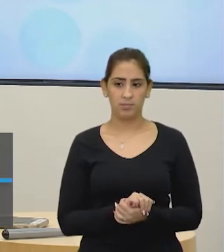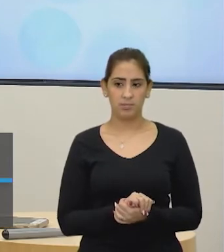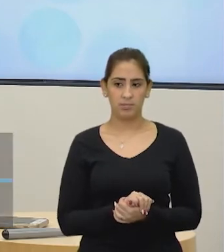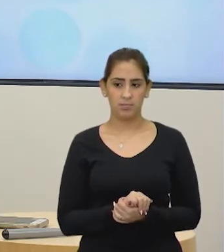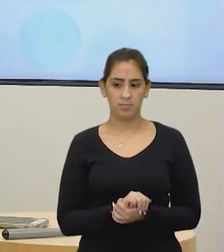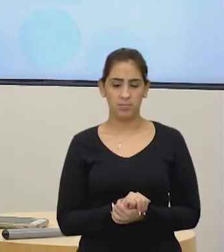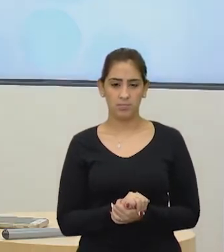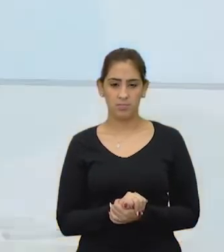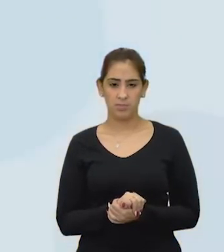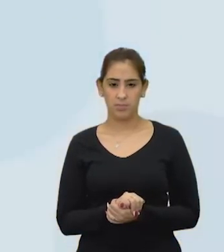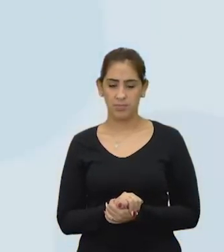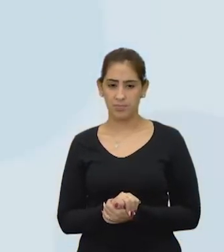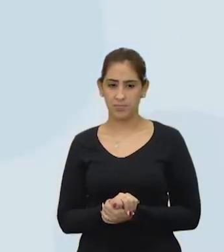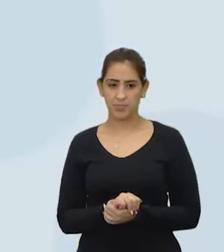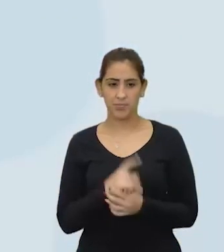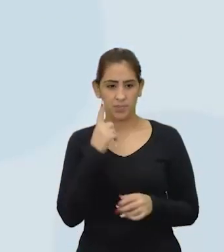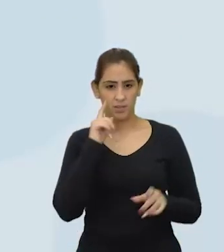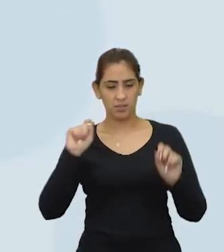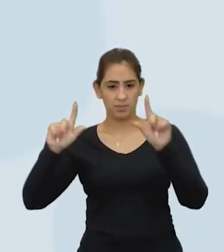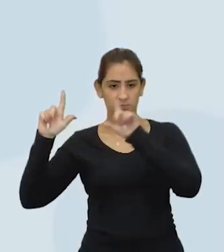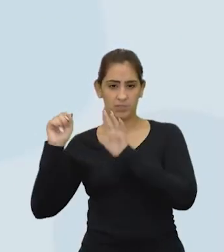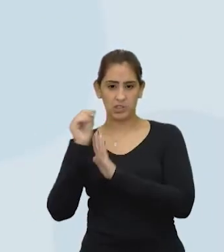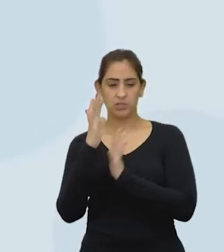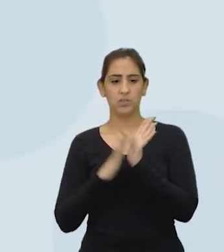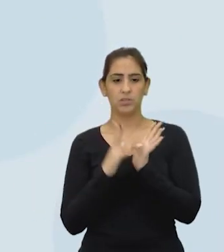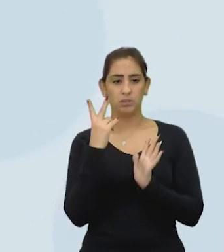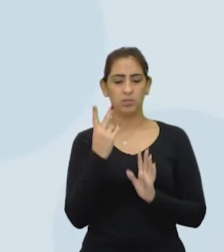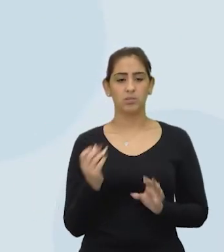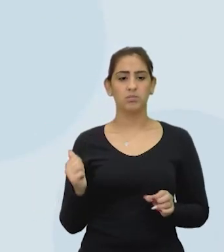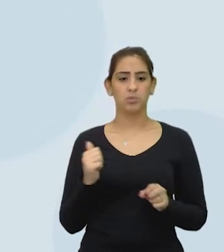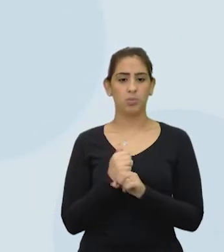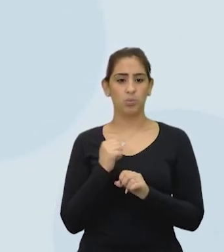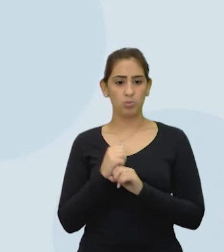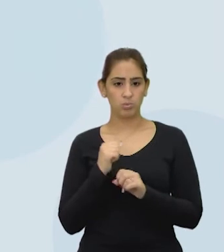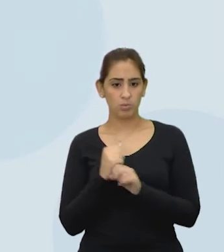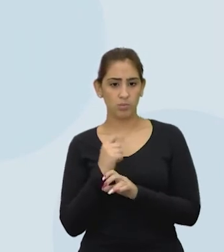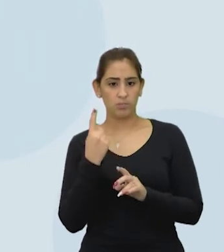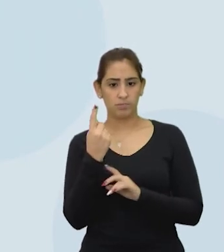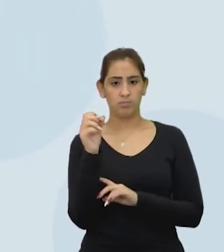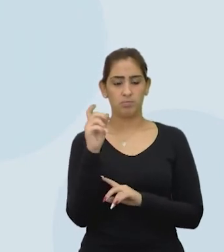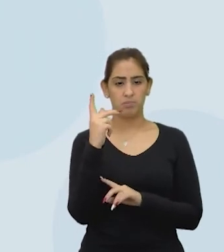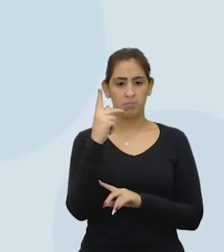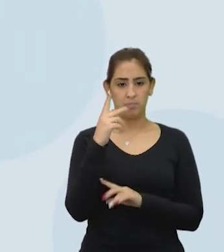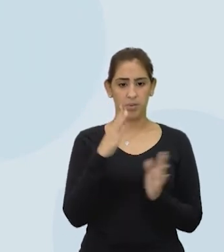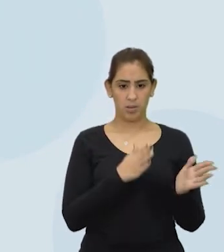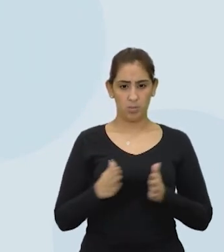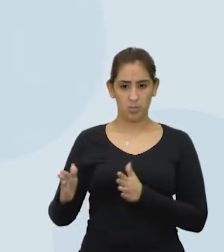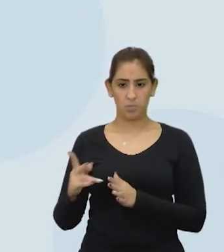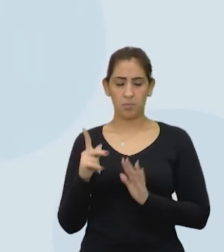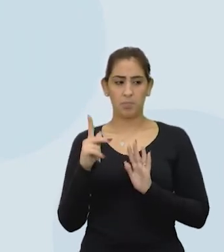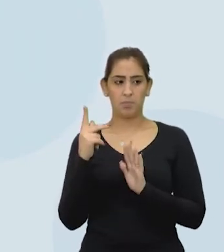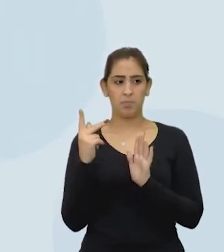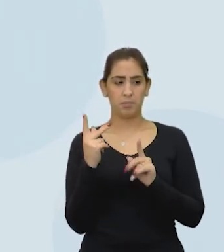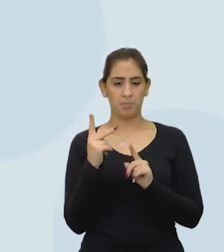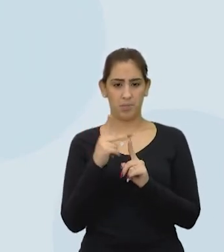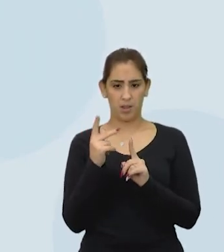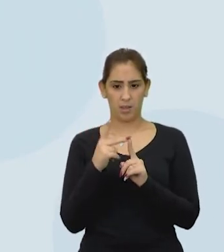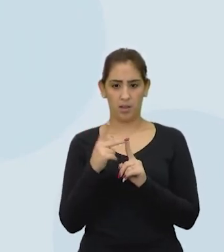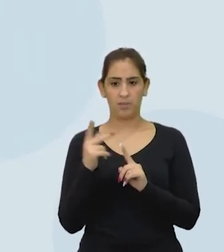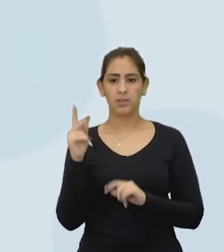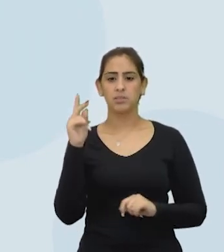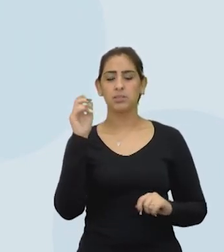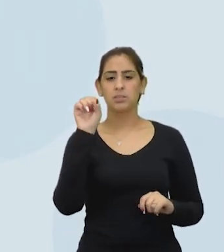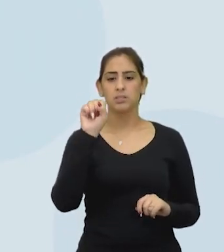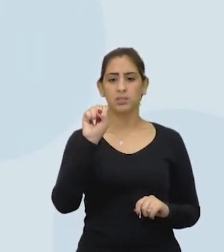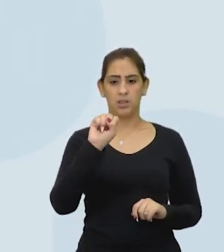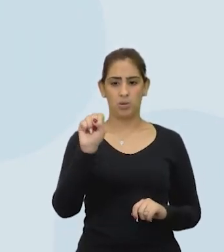2. Construa um período em que a palavra segundo tenha sentido diferente do que foi expresso na frase